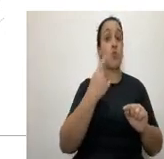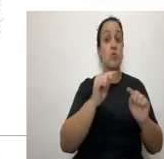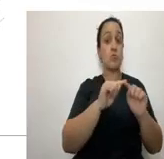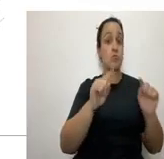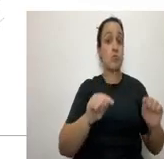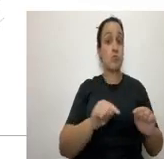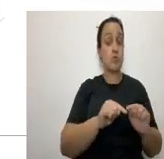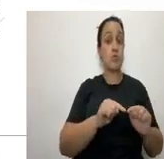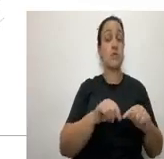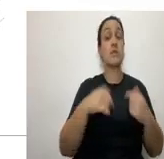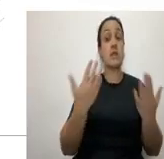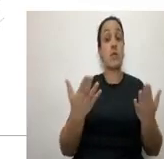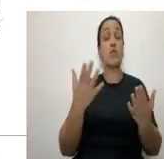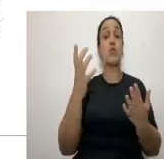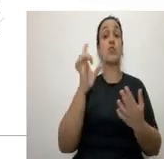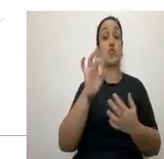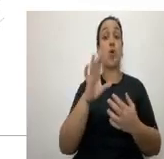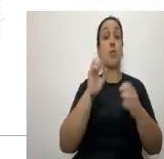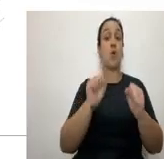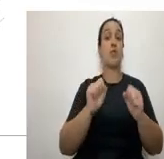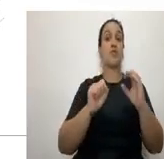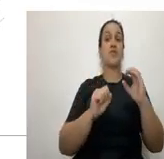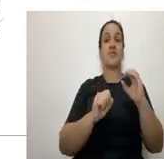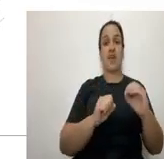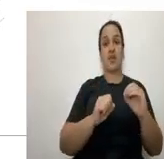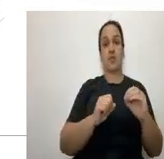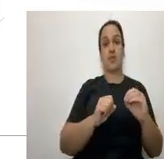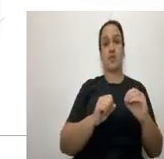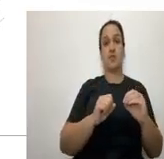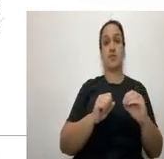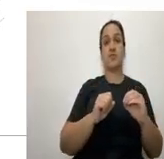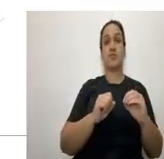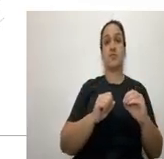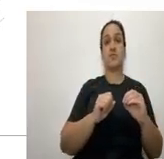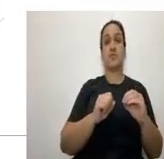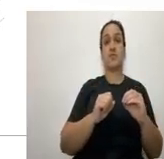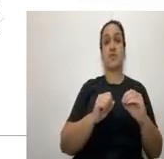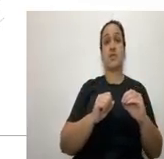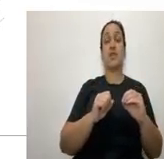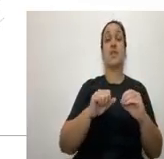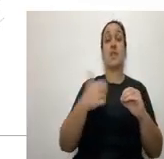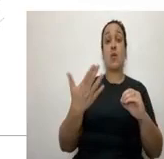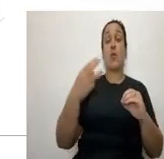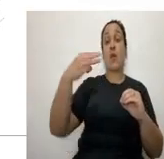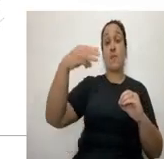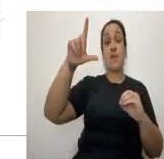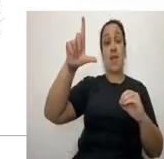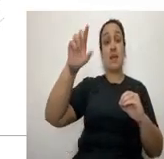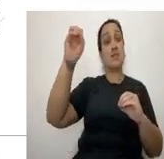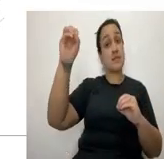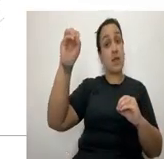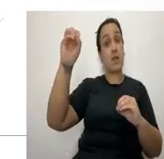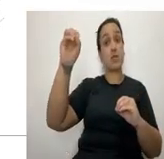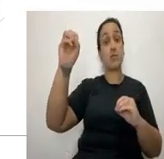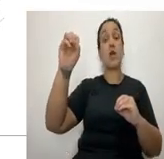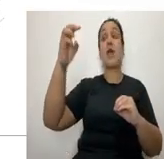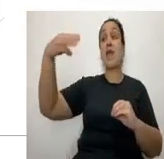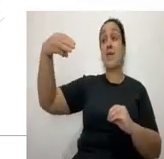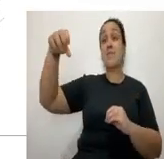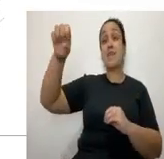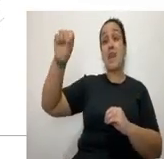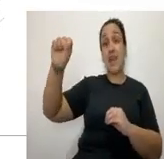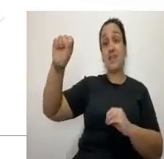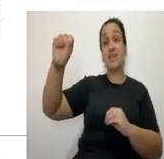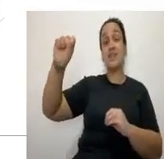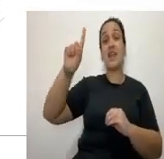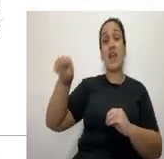orbital, subnível S só tem um orbital, então só pode ser 0. Então aqui é 0. E o Ms, como ele está